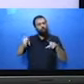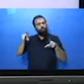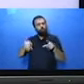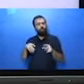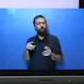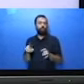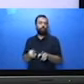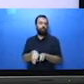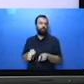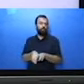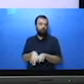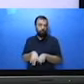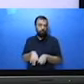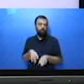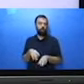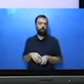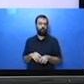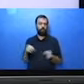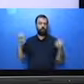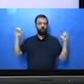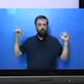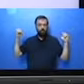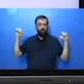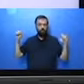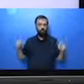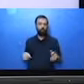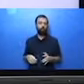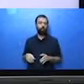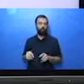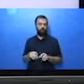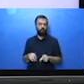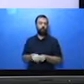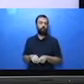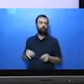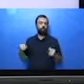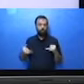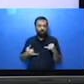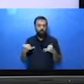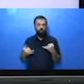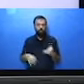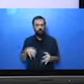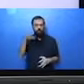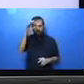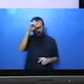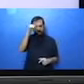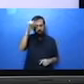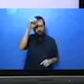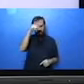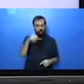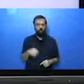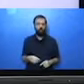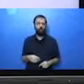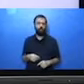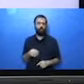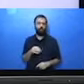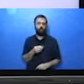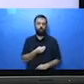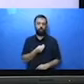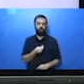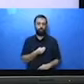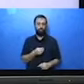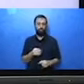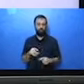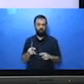exercícios. E fizeram arte e jogaram. E aprenderam novas maneiras de ser e